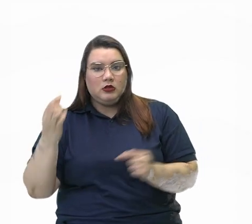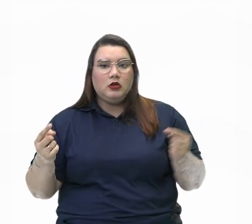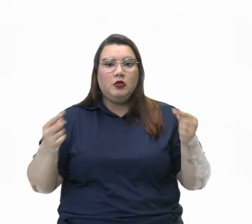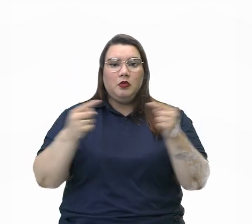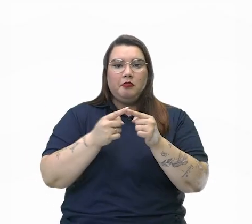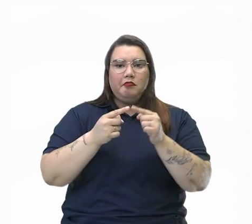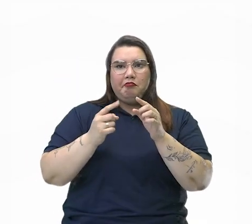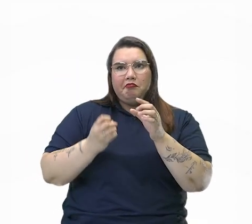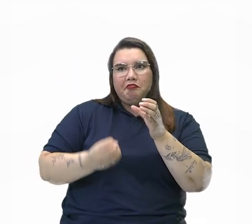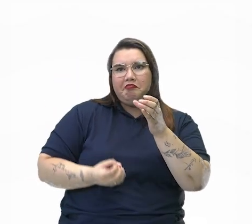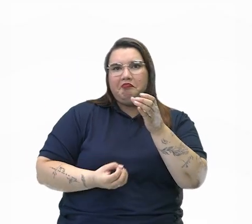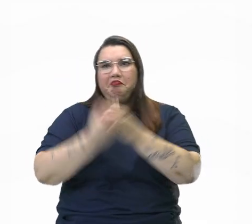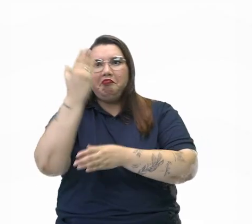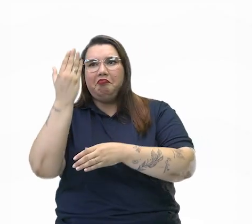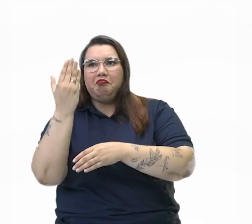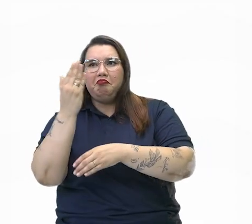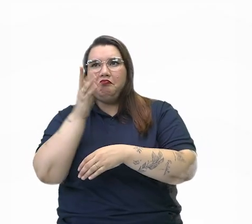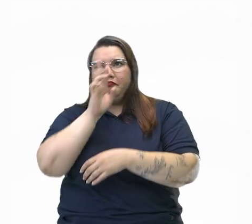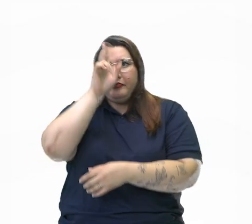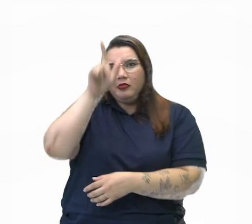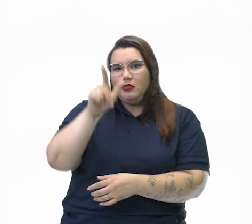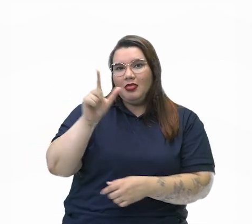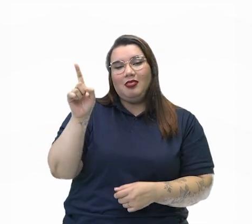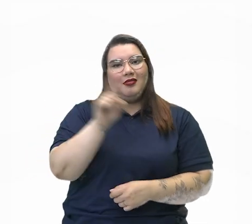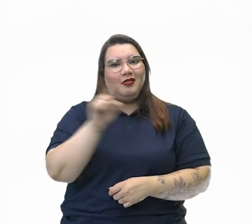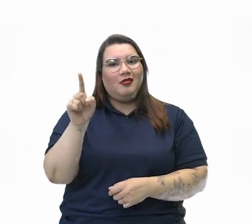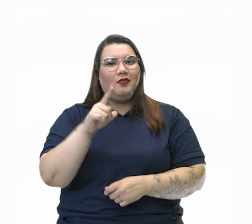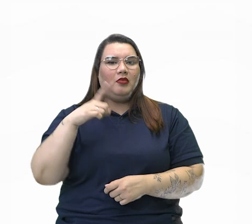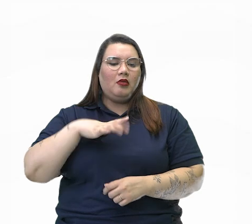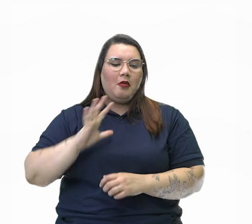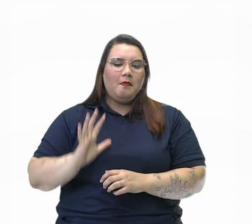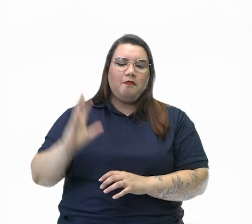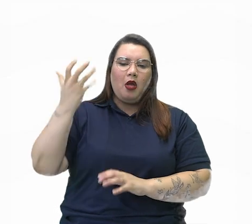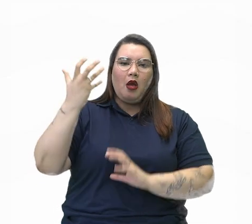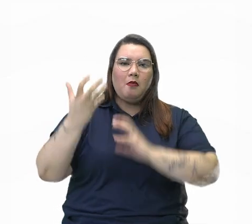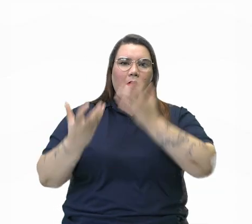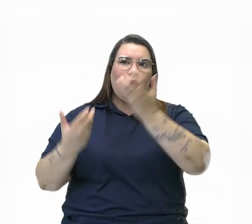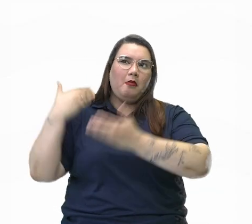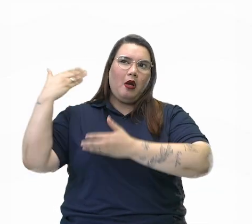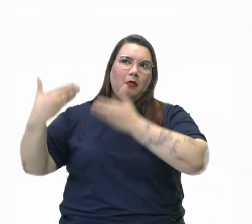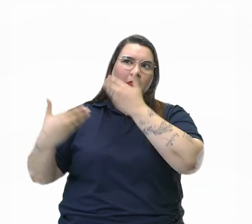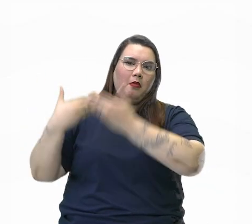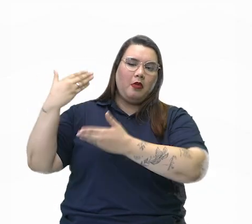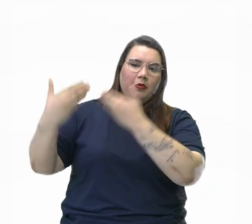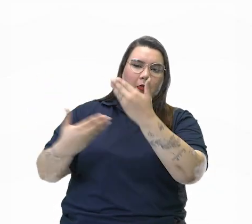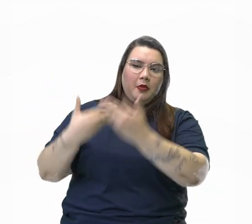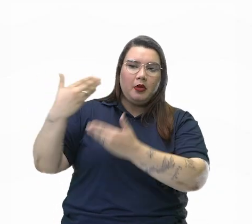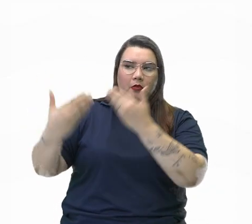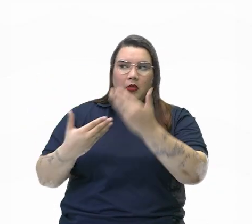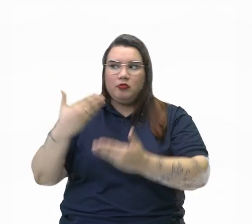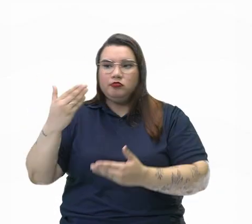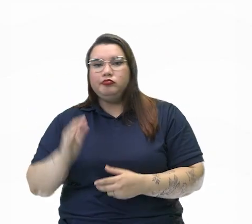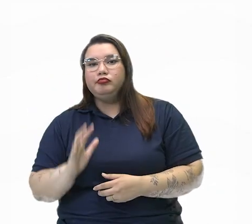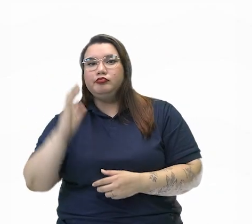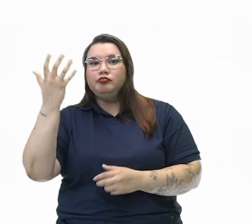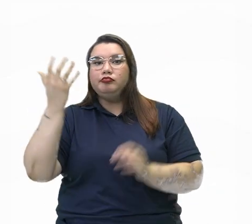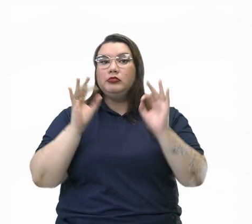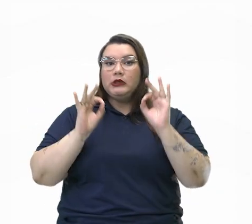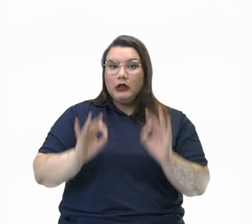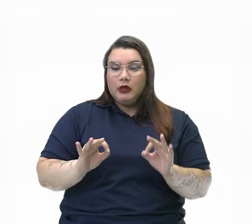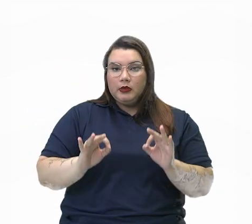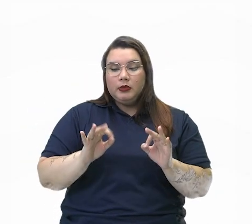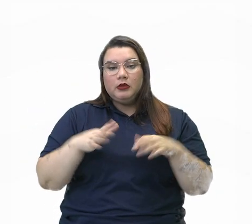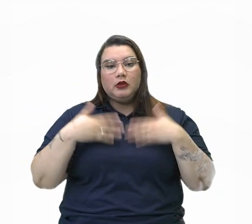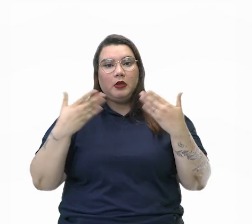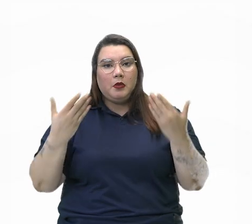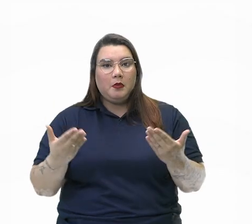não veio de uma hora para outra. Aconteceram vários fenômenos, várias situações para que